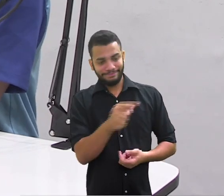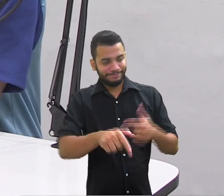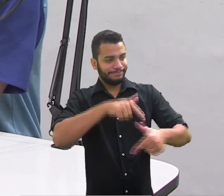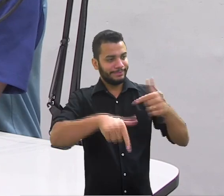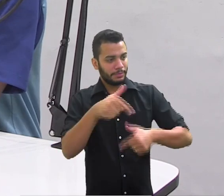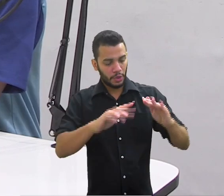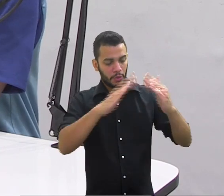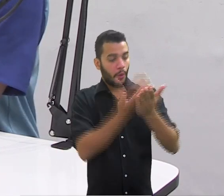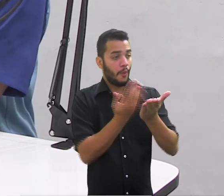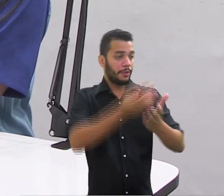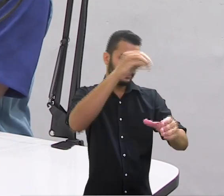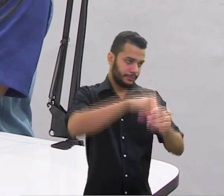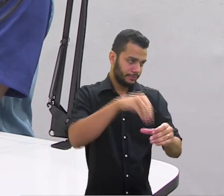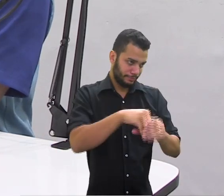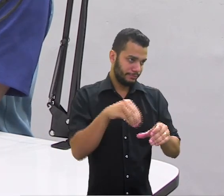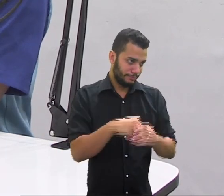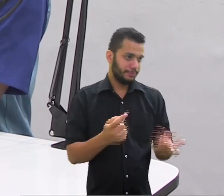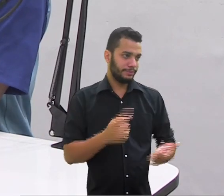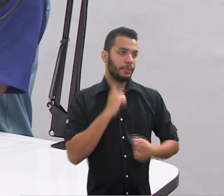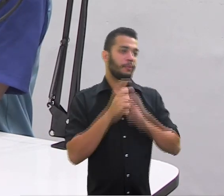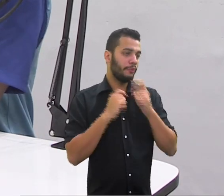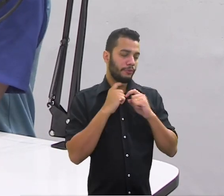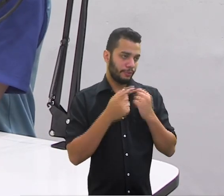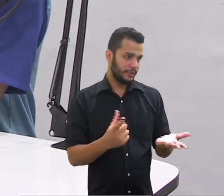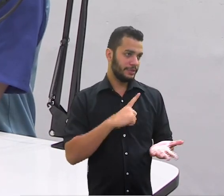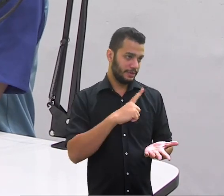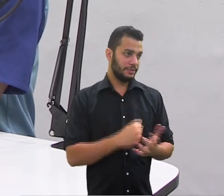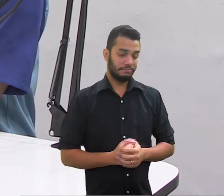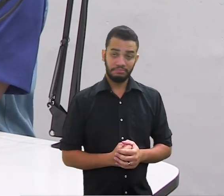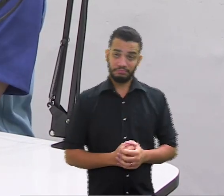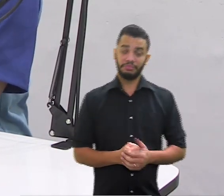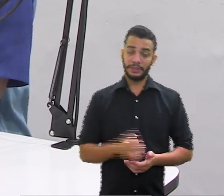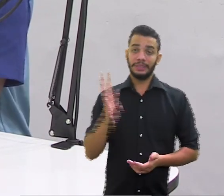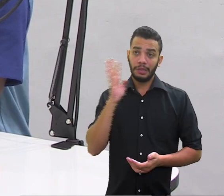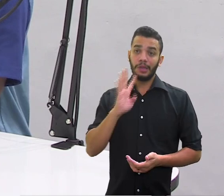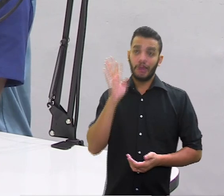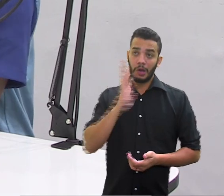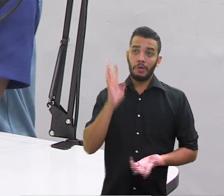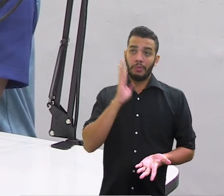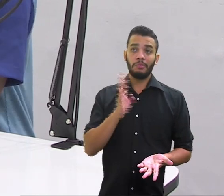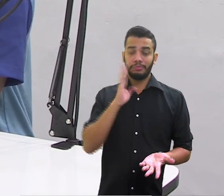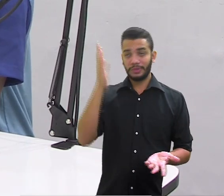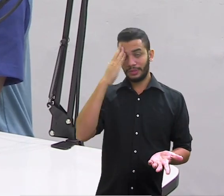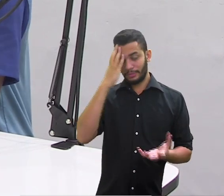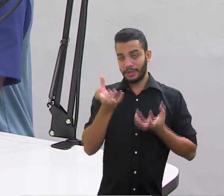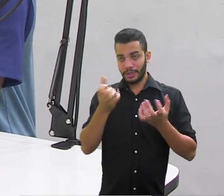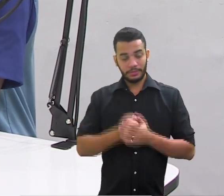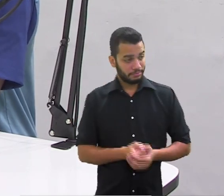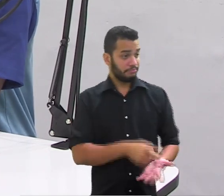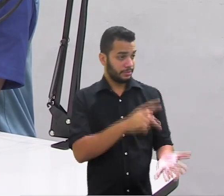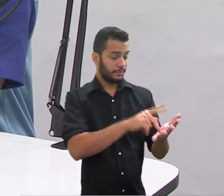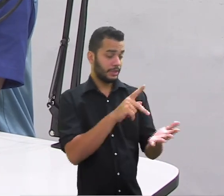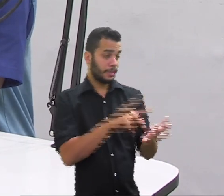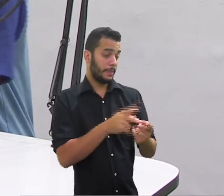pouco impressionado. E maravilhados com o assunto, sim, né? Porque alguns assuntos, tem vários assuntos que dá para